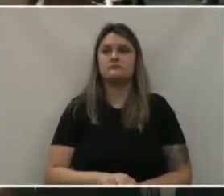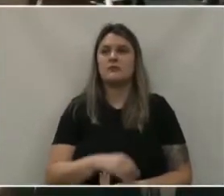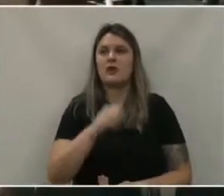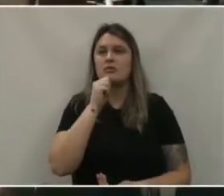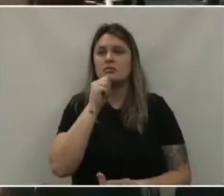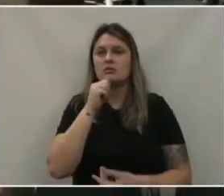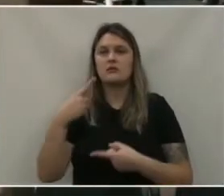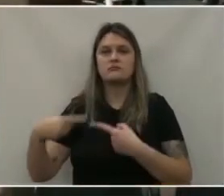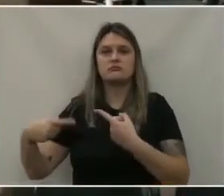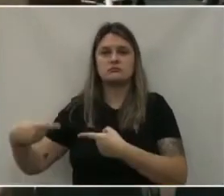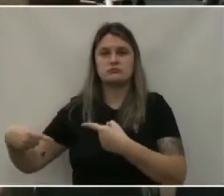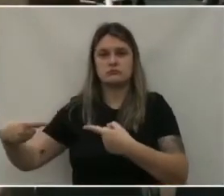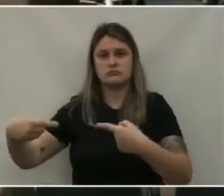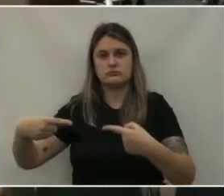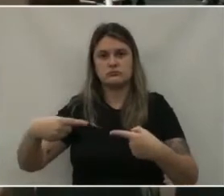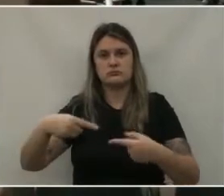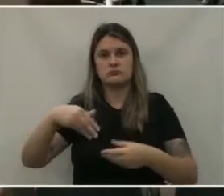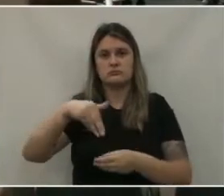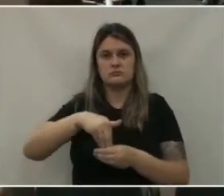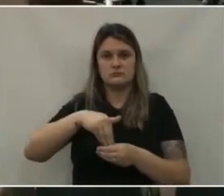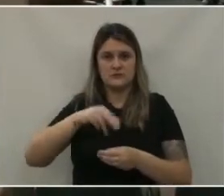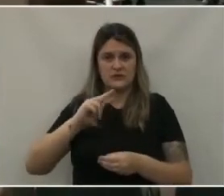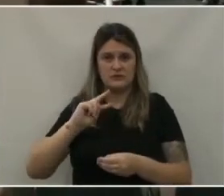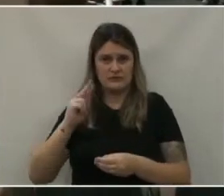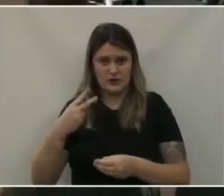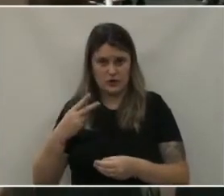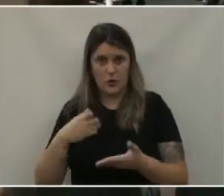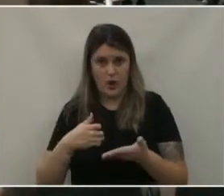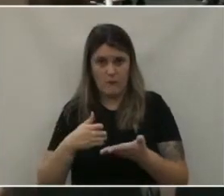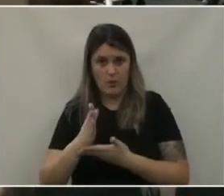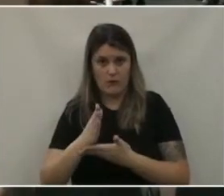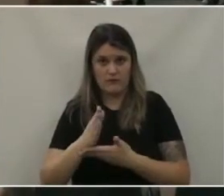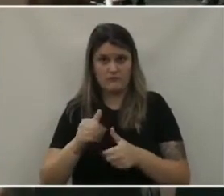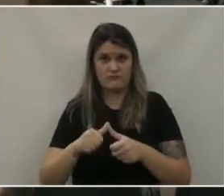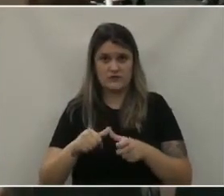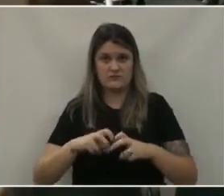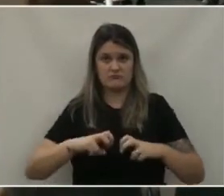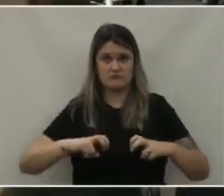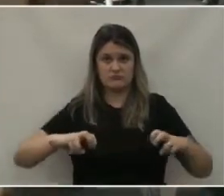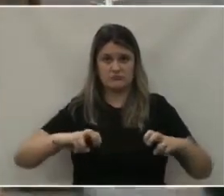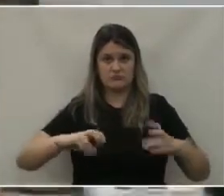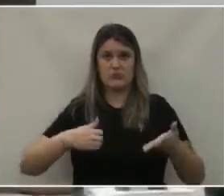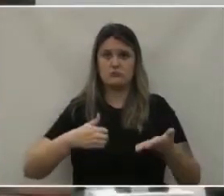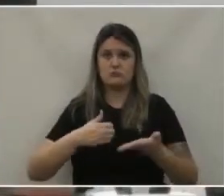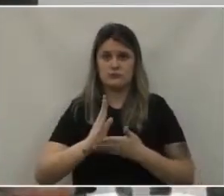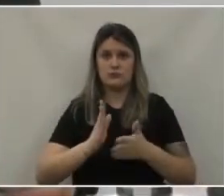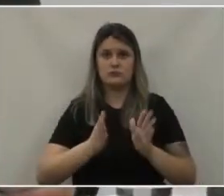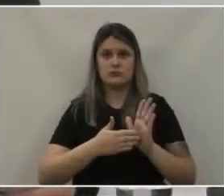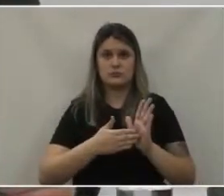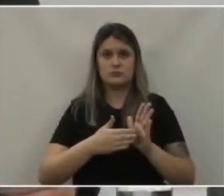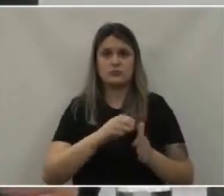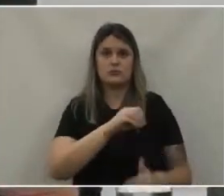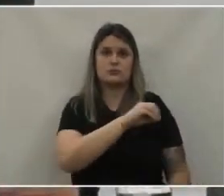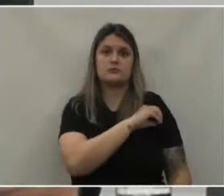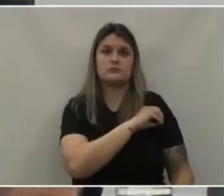discussão? Em votação, senhores vereadores que aprovam, permaneçam como estão. Aprovado o requerimento